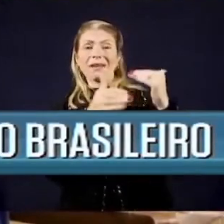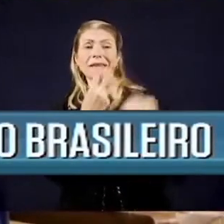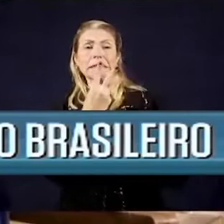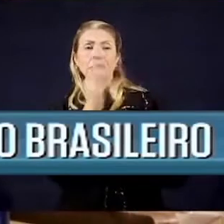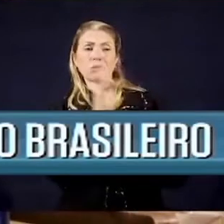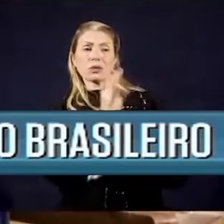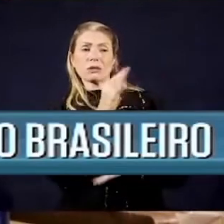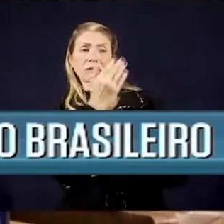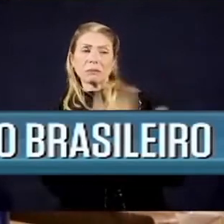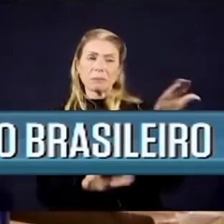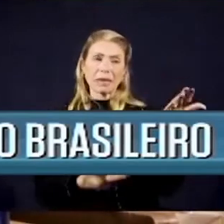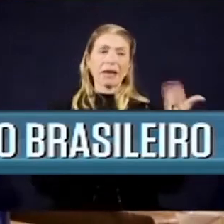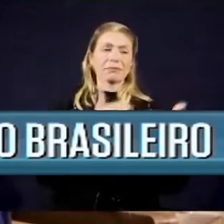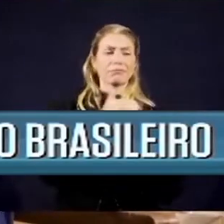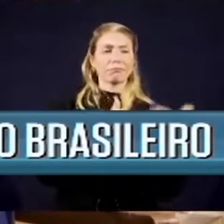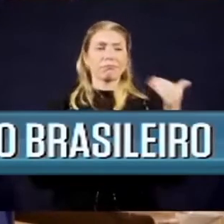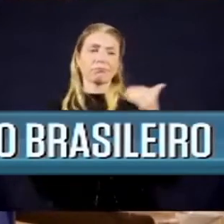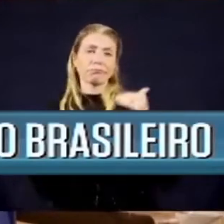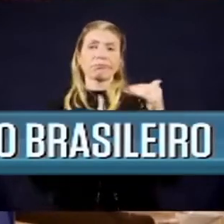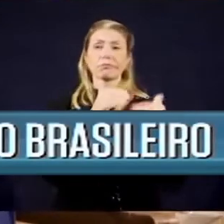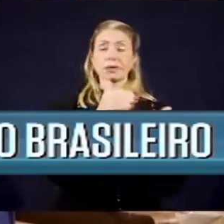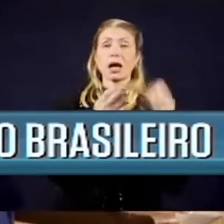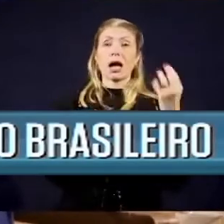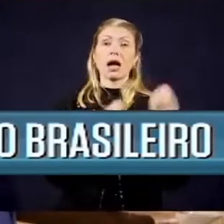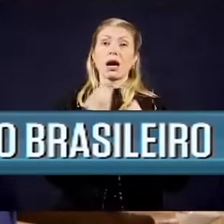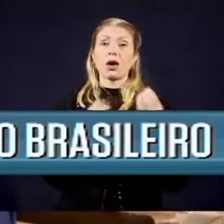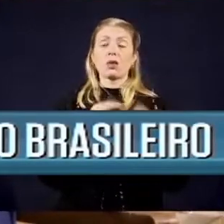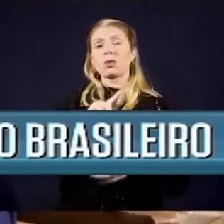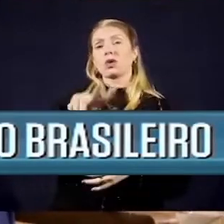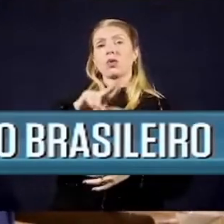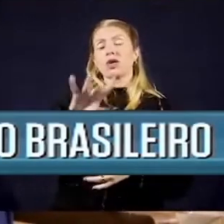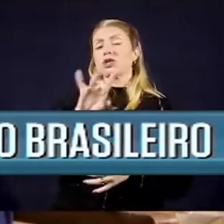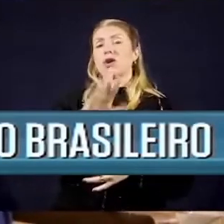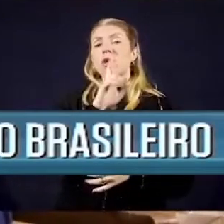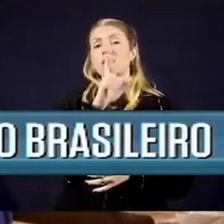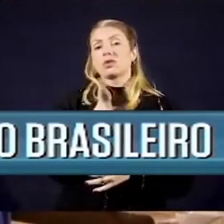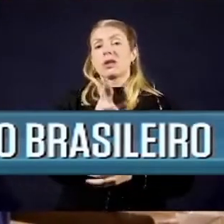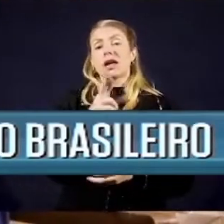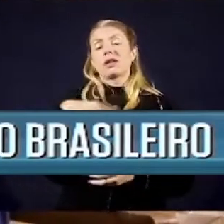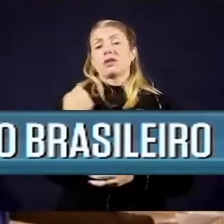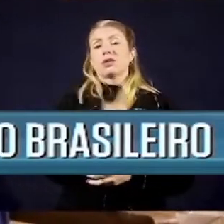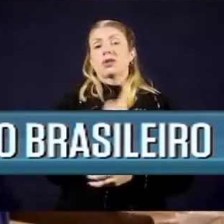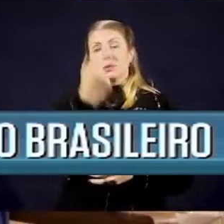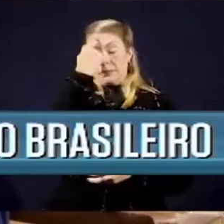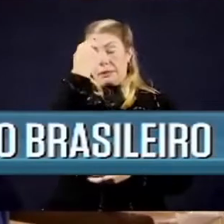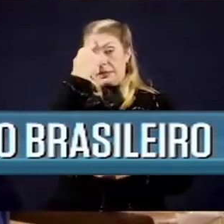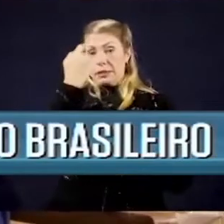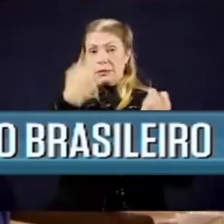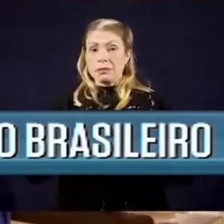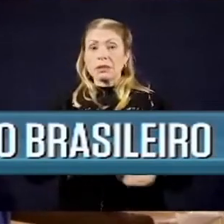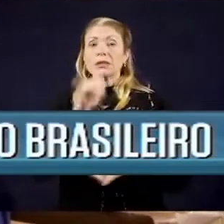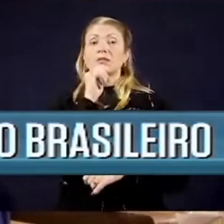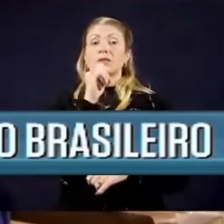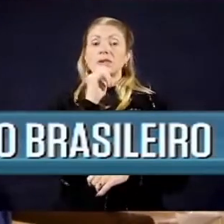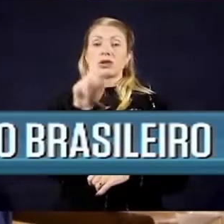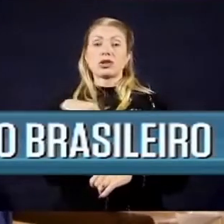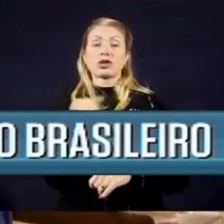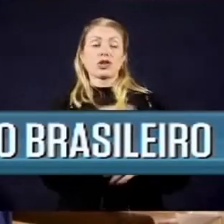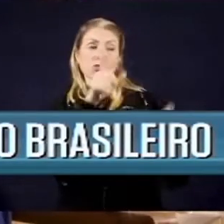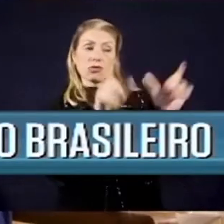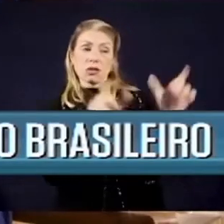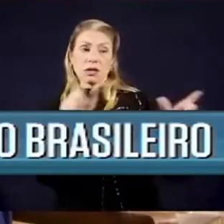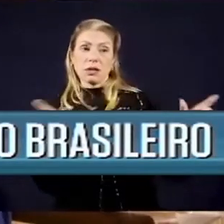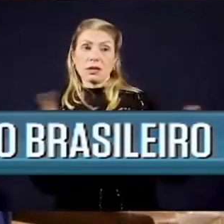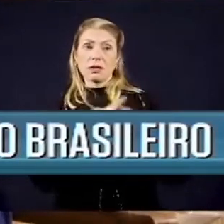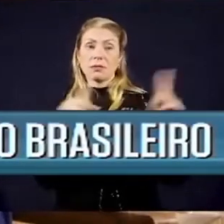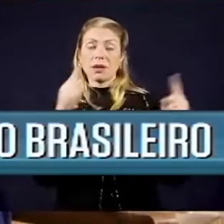3%, que por si não é um resultado que pode necessariamente encher nossos olhos. Agora,